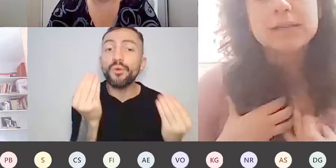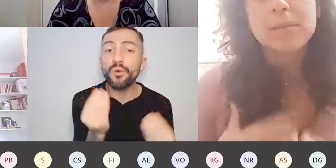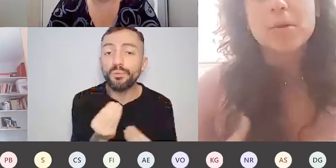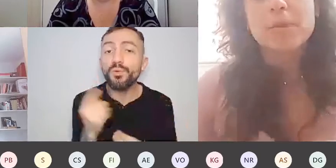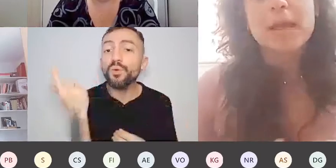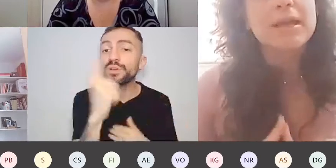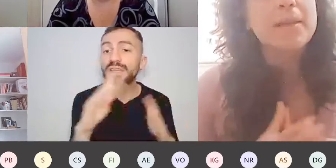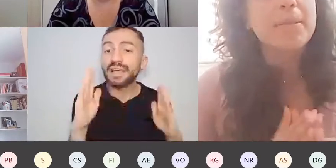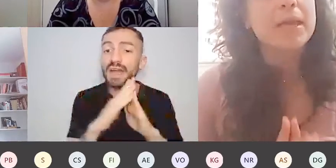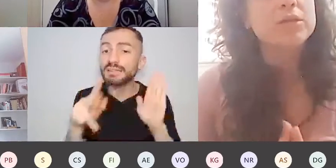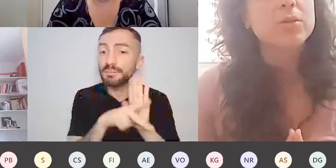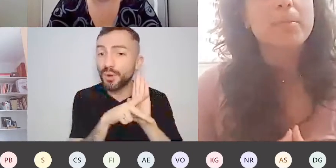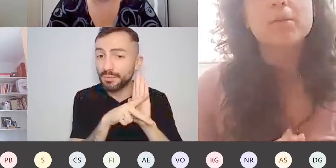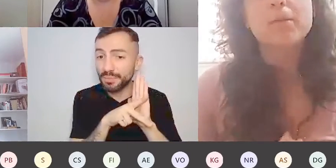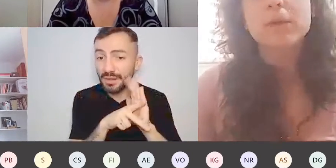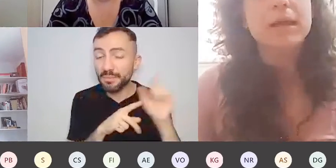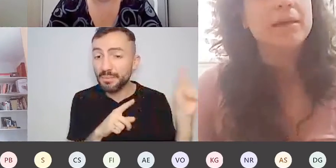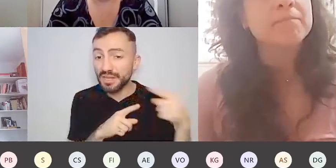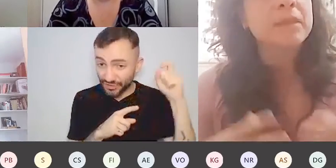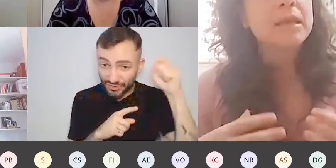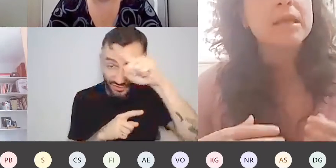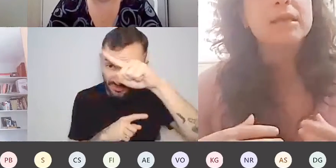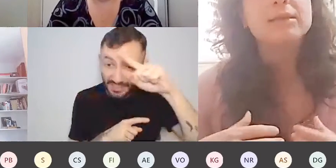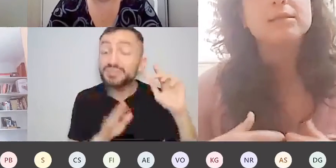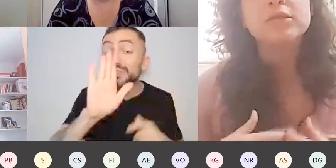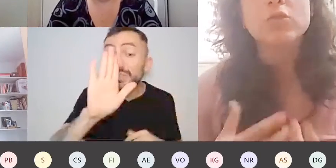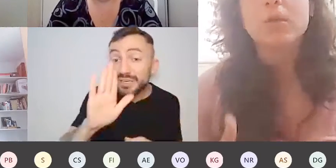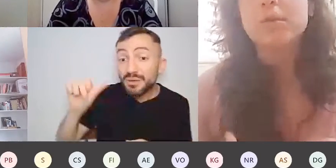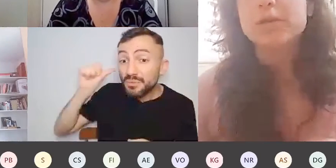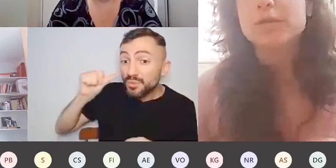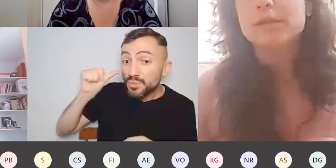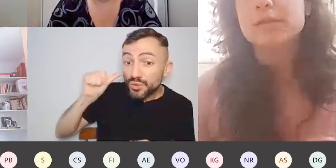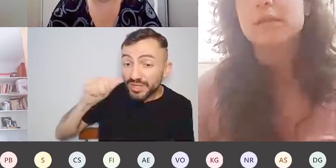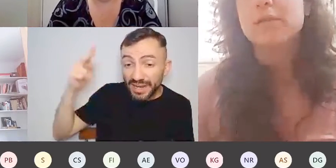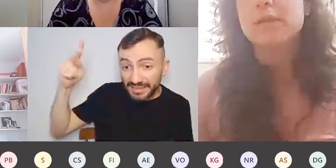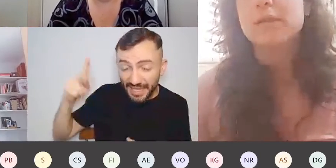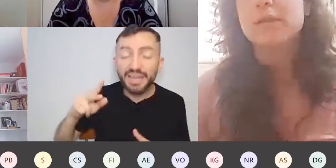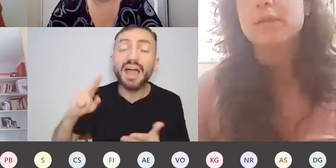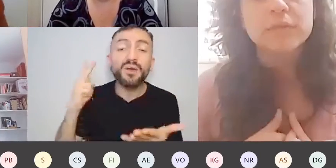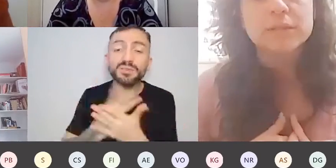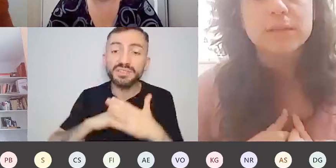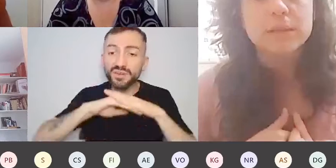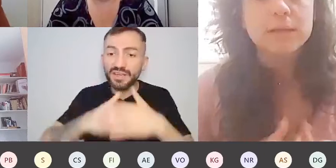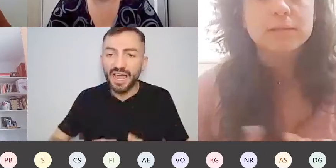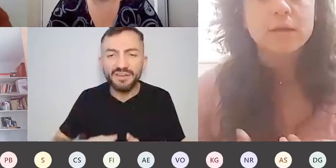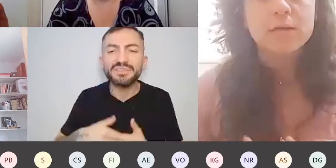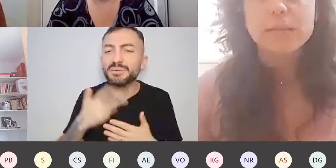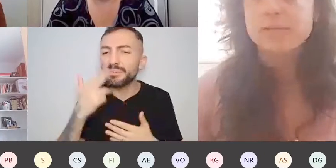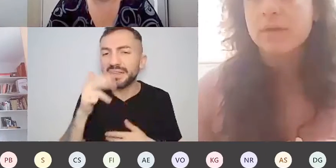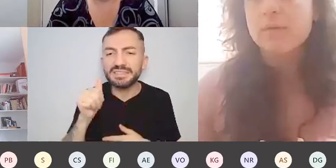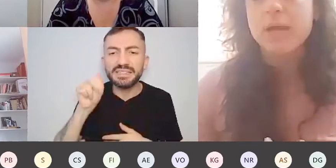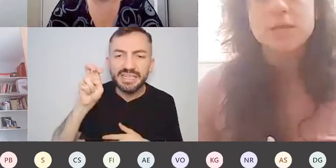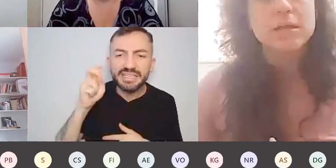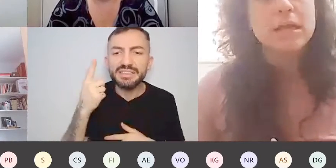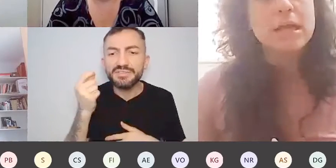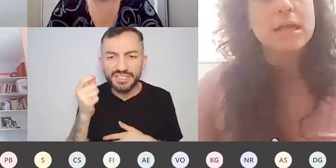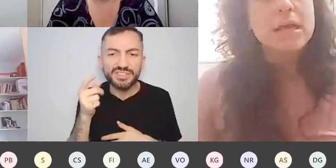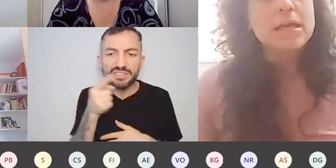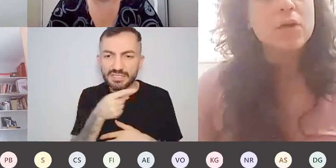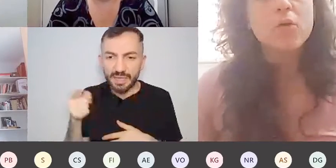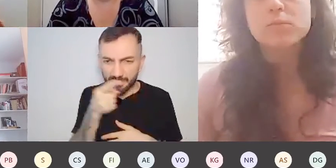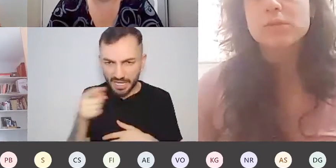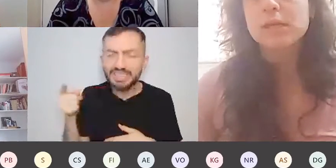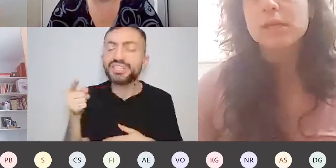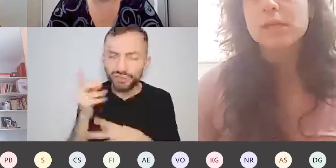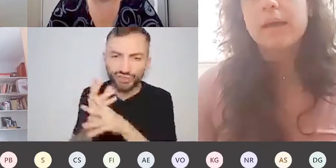termos uma casa própria. E aí, de repente, eu pego uma mulher que descobre uma gestação entre 15 e 20 semanas, que é o mais frequente,